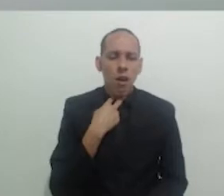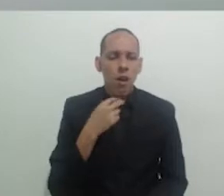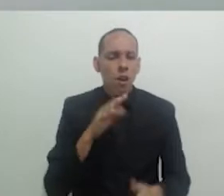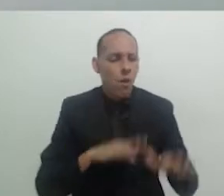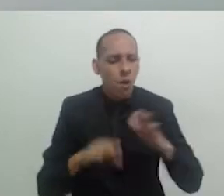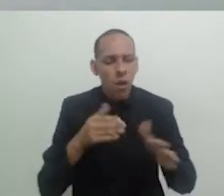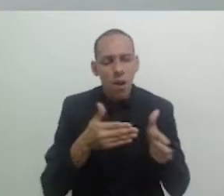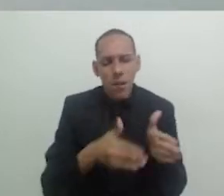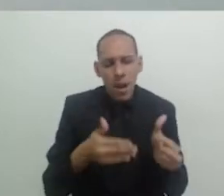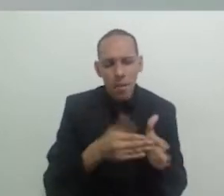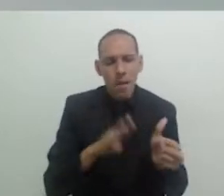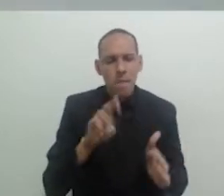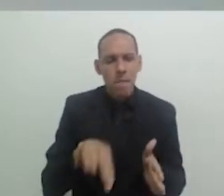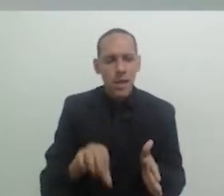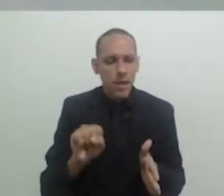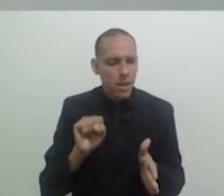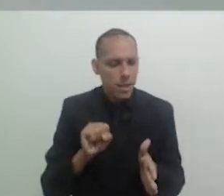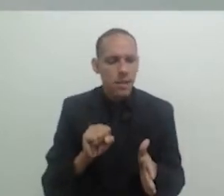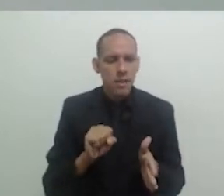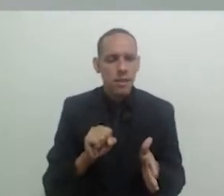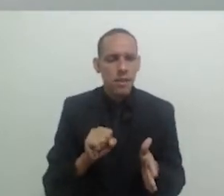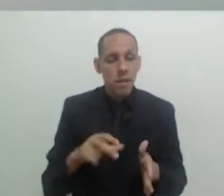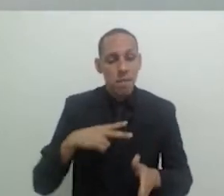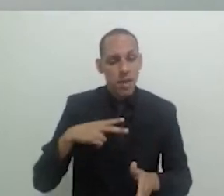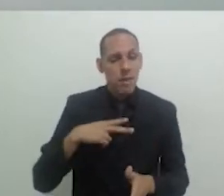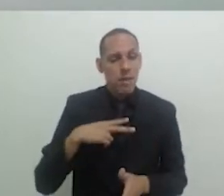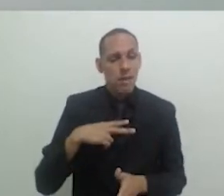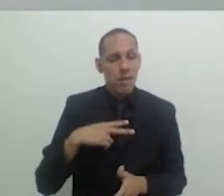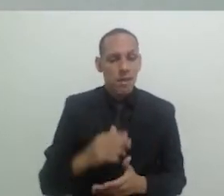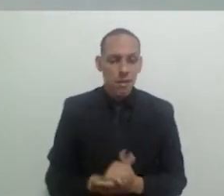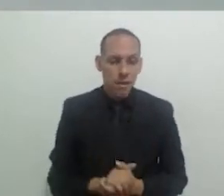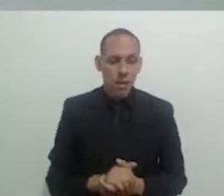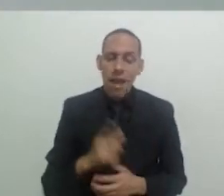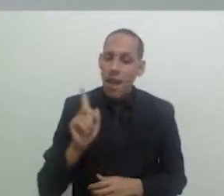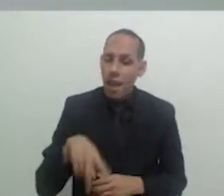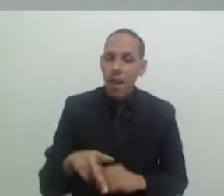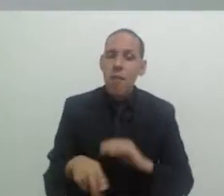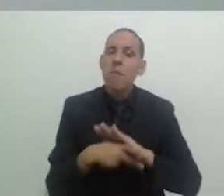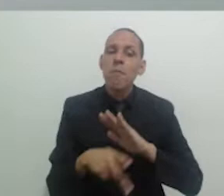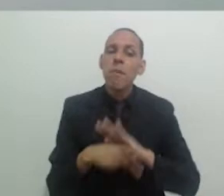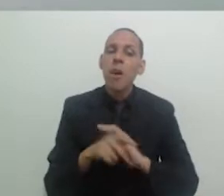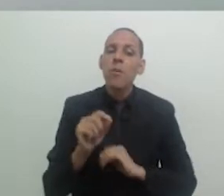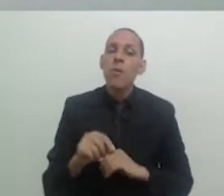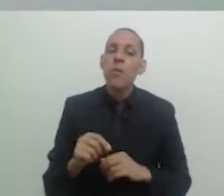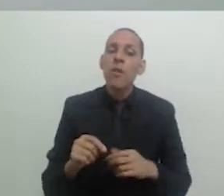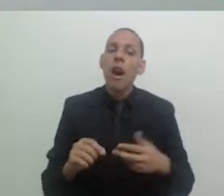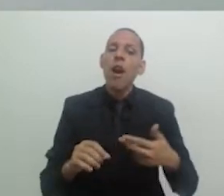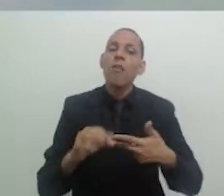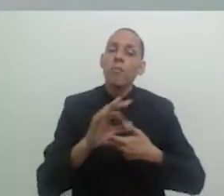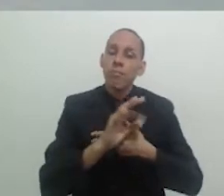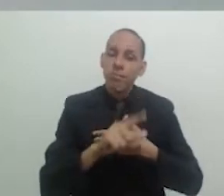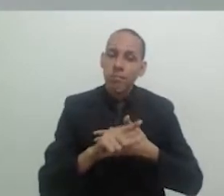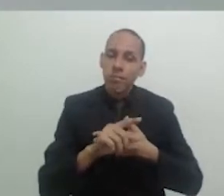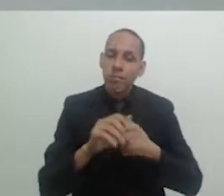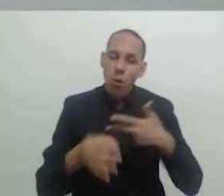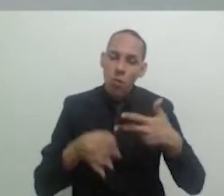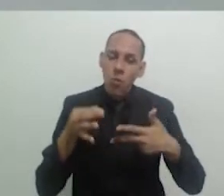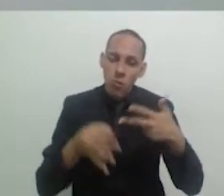de bens de particulares, atribuição essa exclusiva do Poder Judiciário, e que a